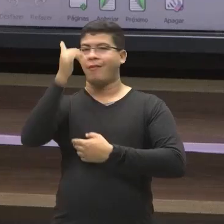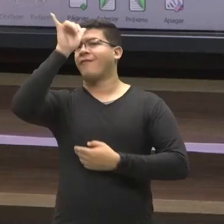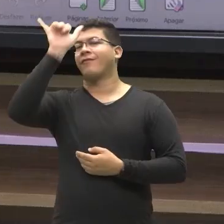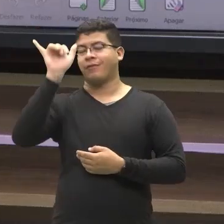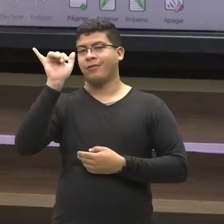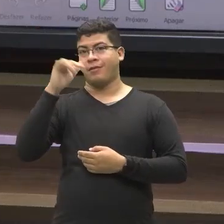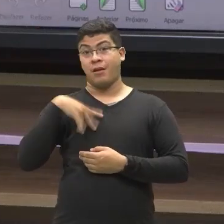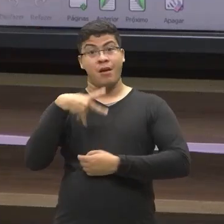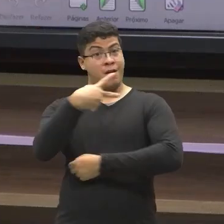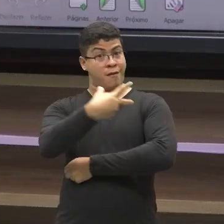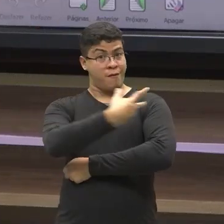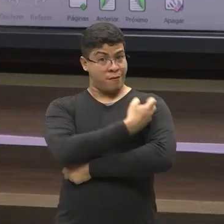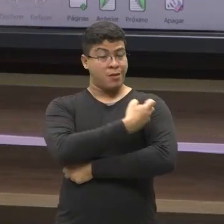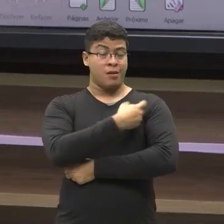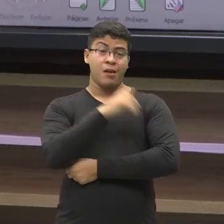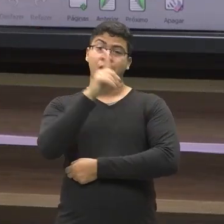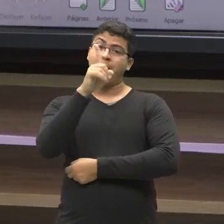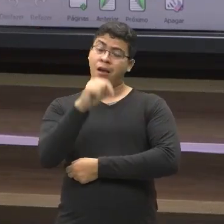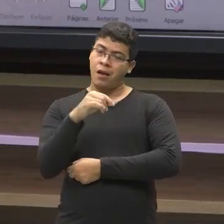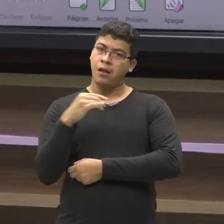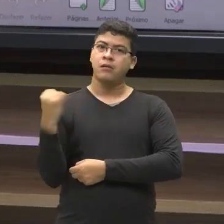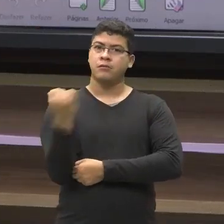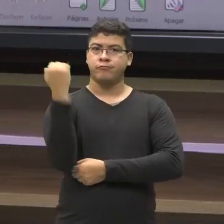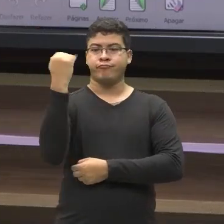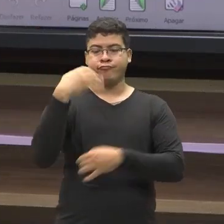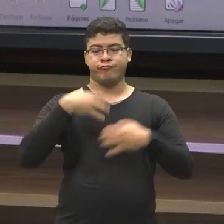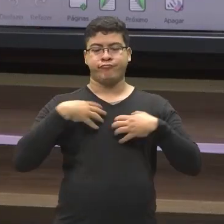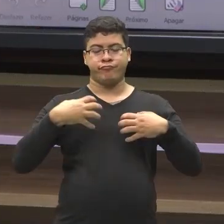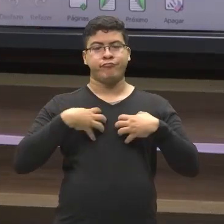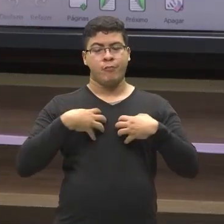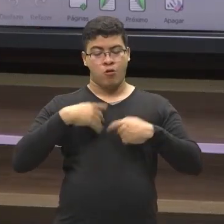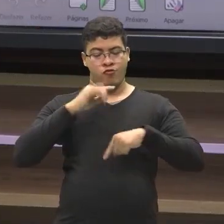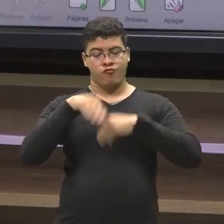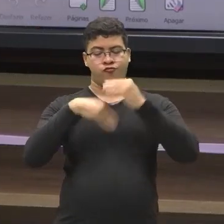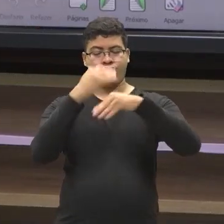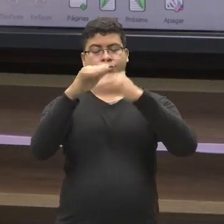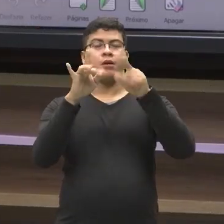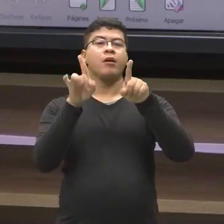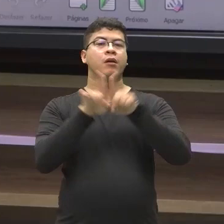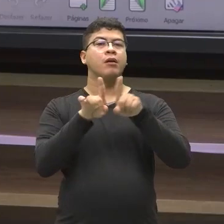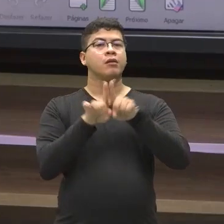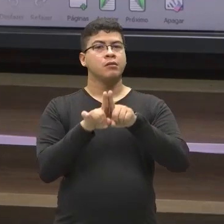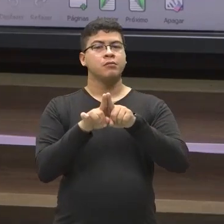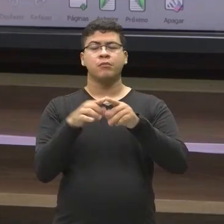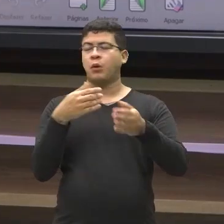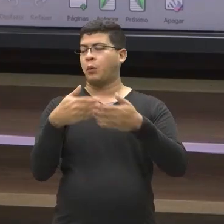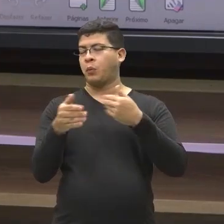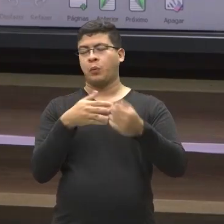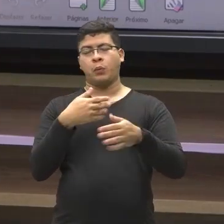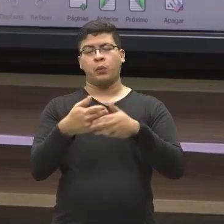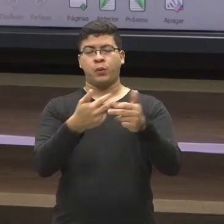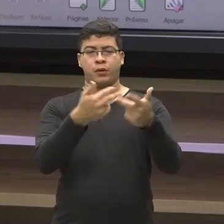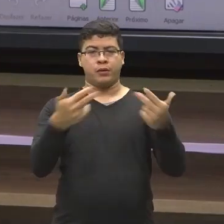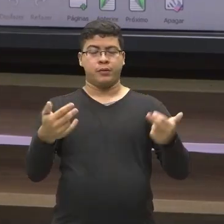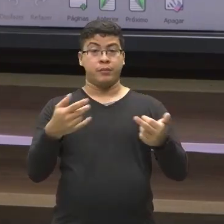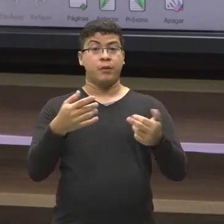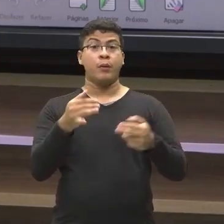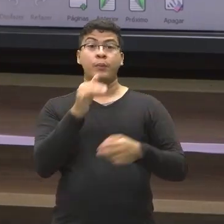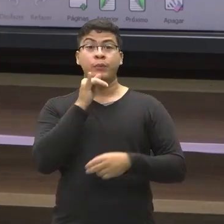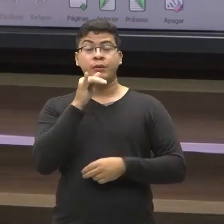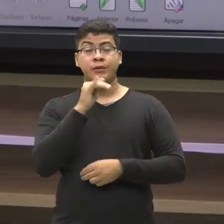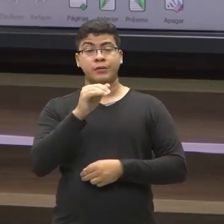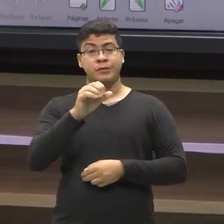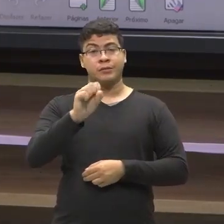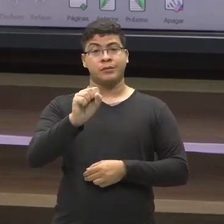isso, para ter anticorpos necessários para combater aquele tipo de doença, como por exemplo o sarampo, né?